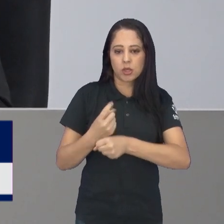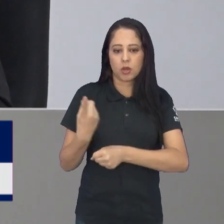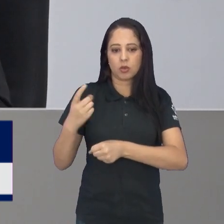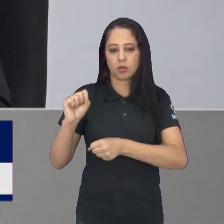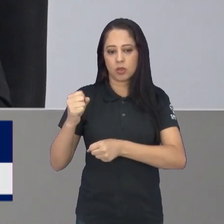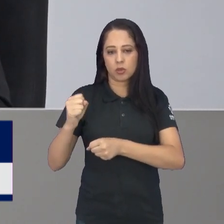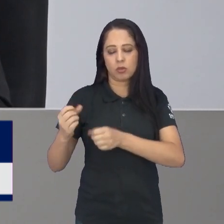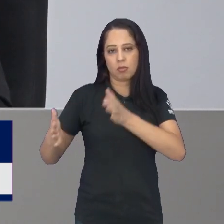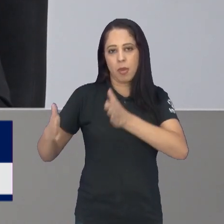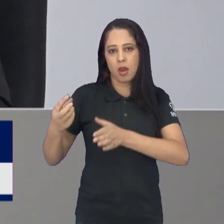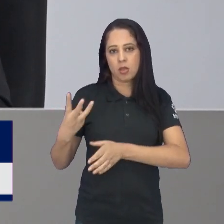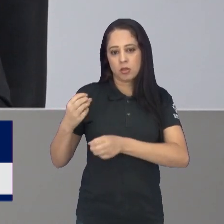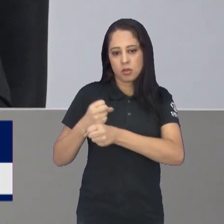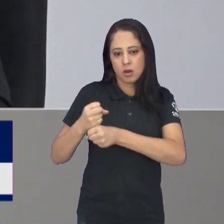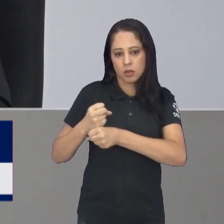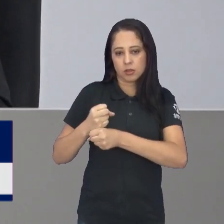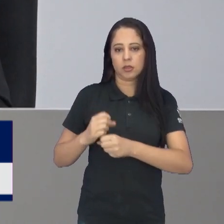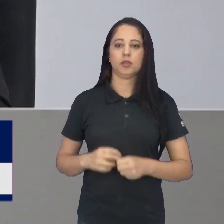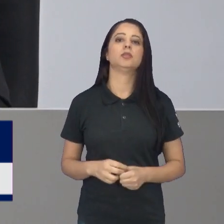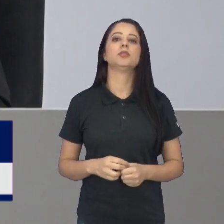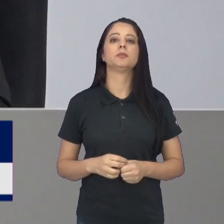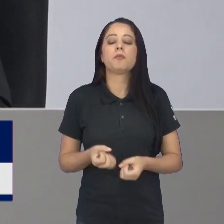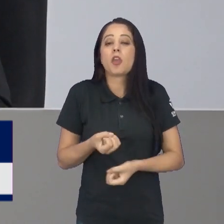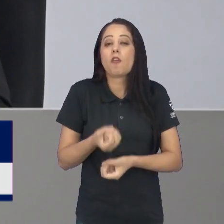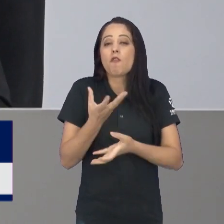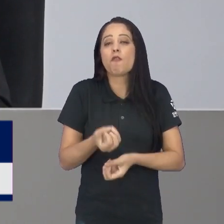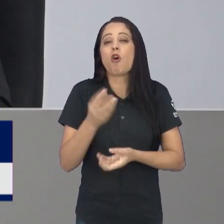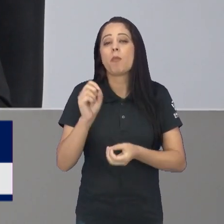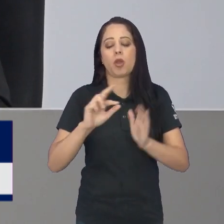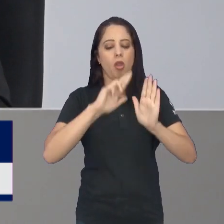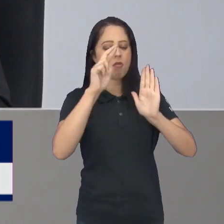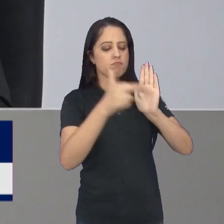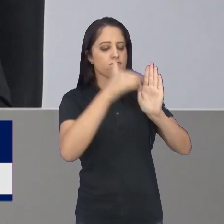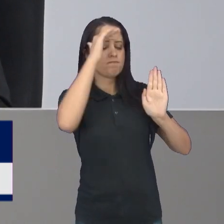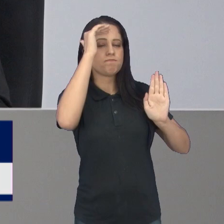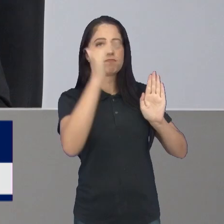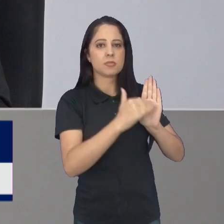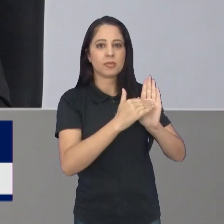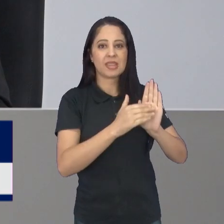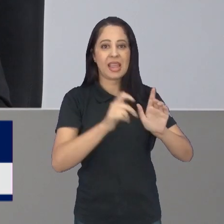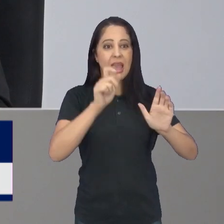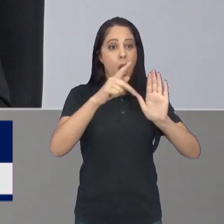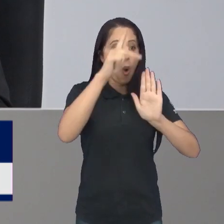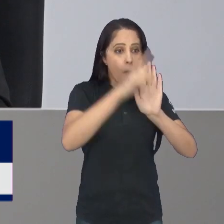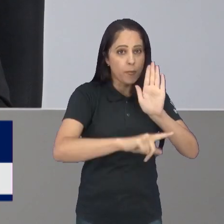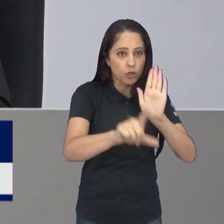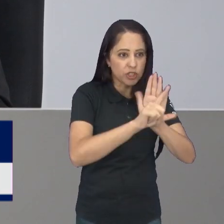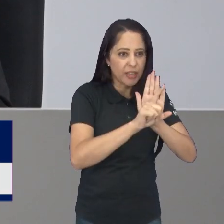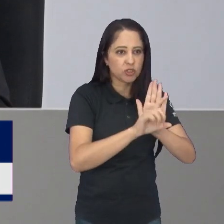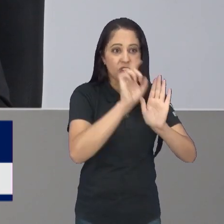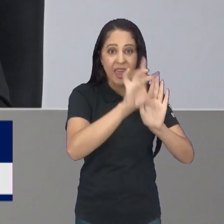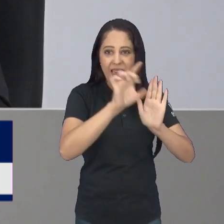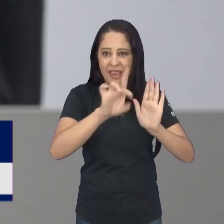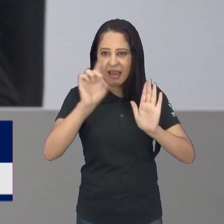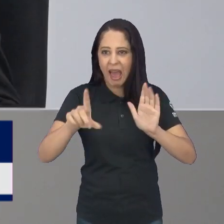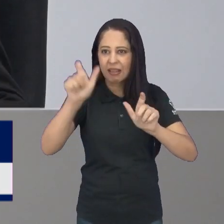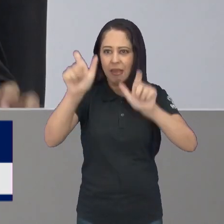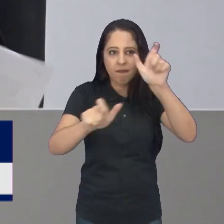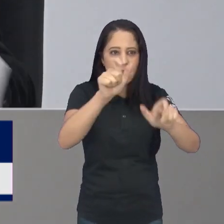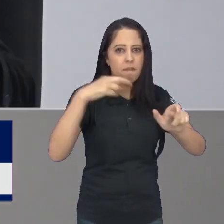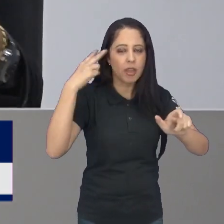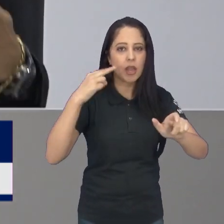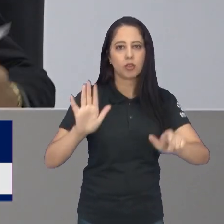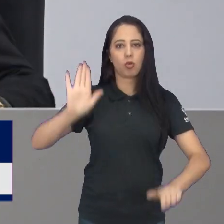legislatura. Informo a todos presentes que, nos termos regimentais, a votação dos projetos se dará de forma simbólica.